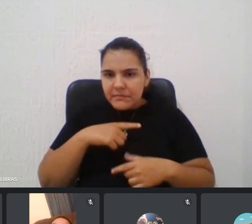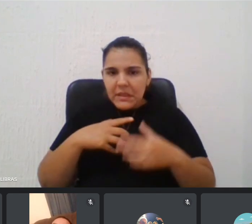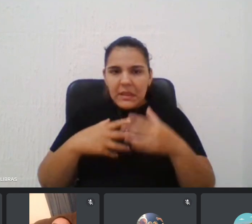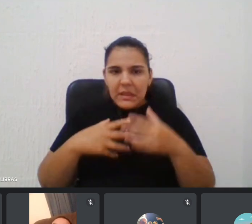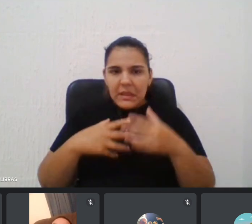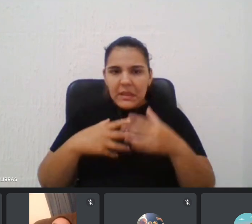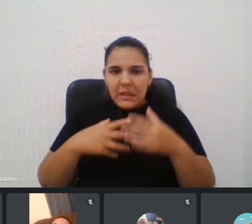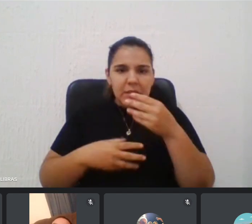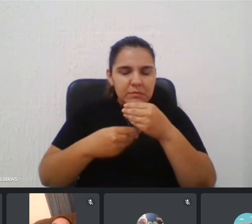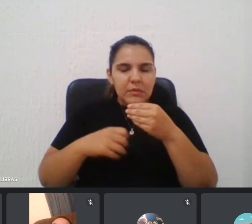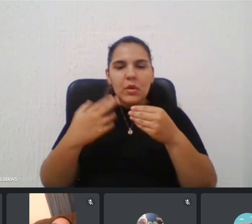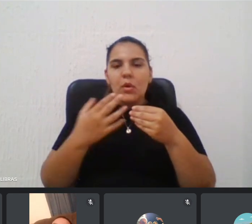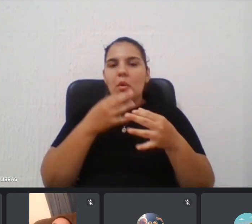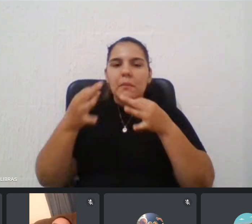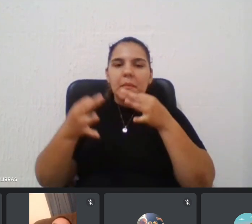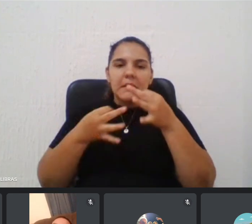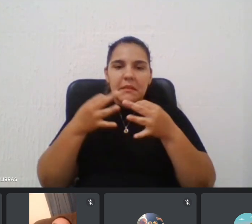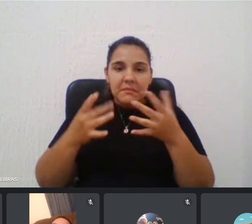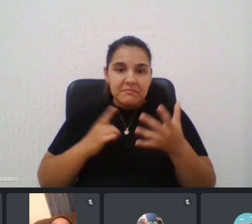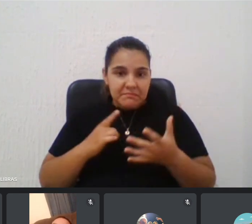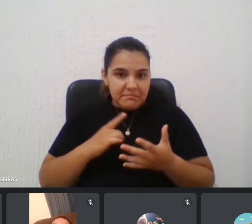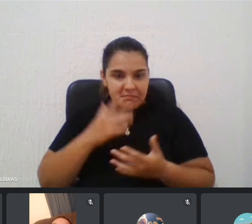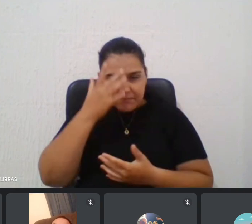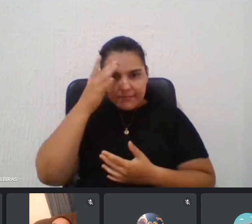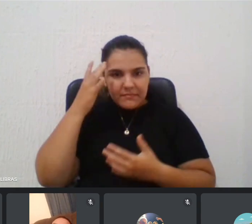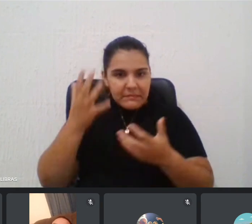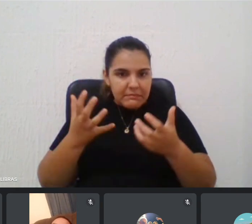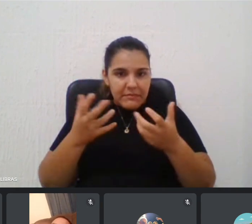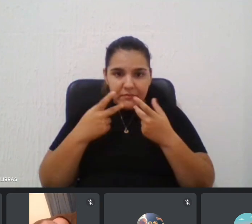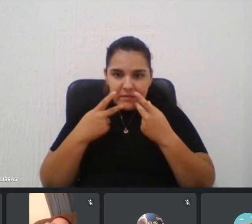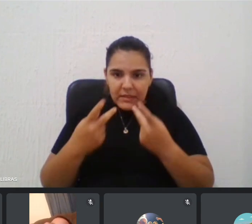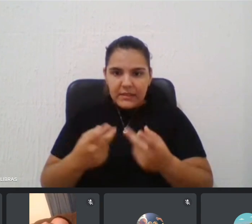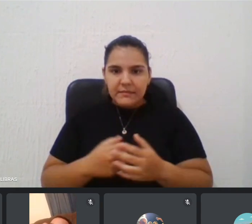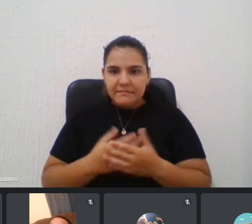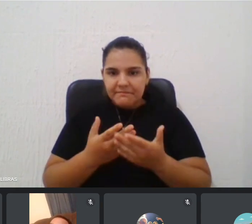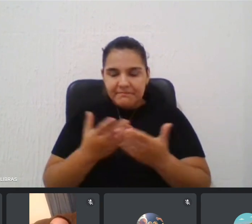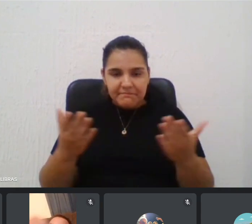opinião, comentário, é com vocês.